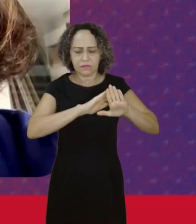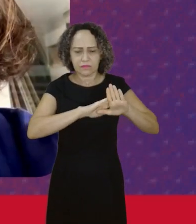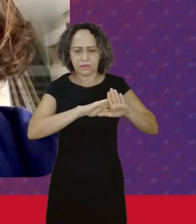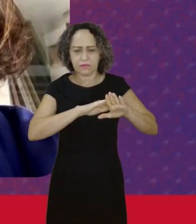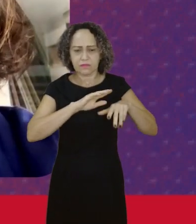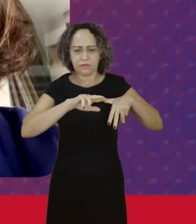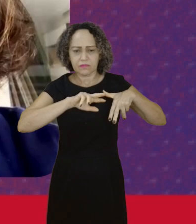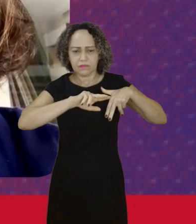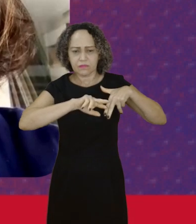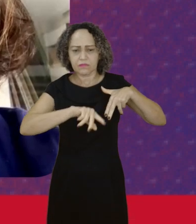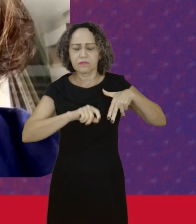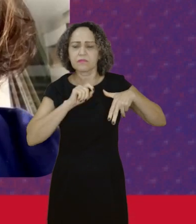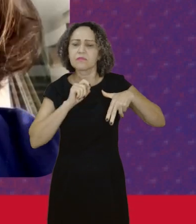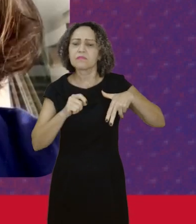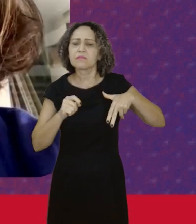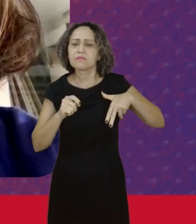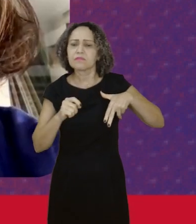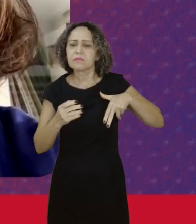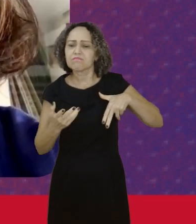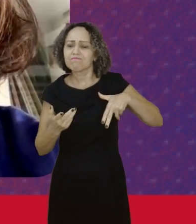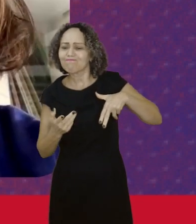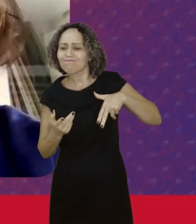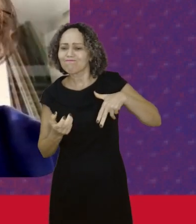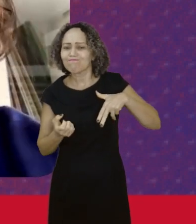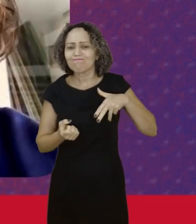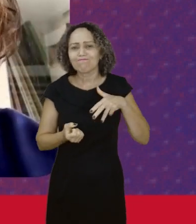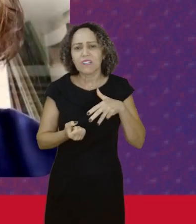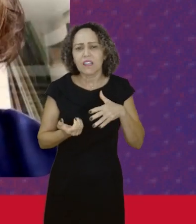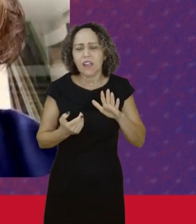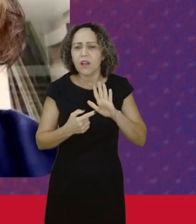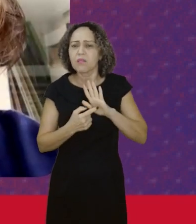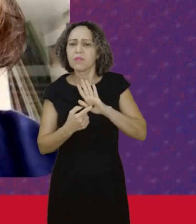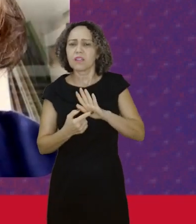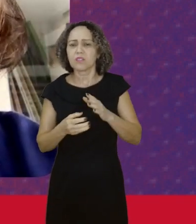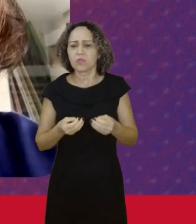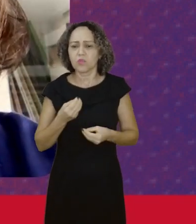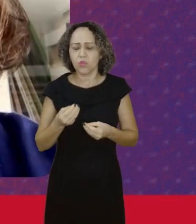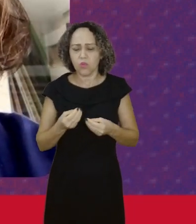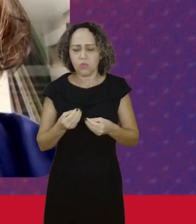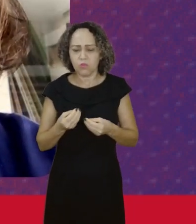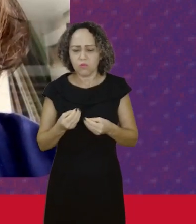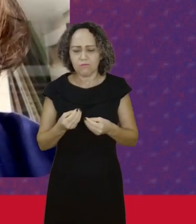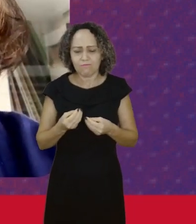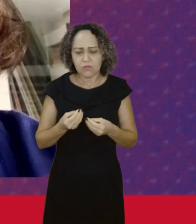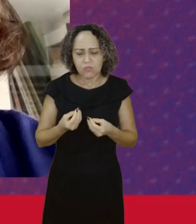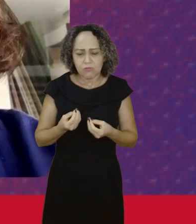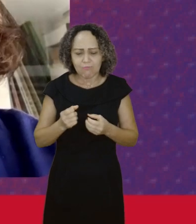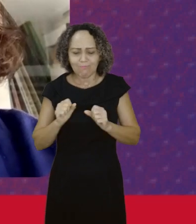aparece como um mecanismo de defesa